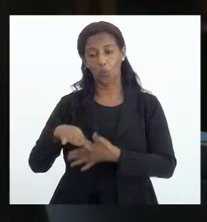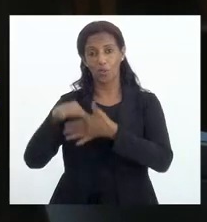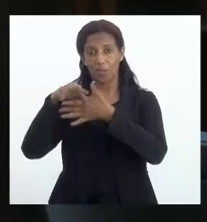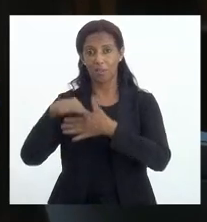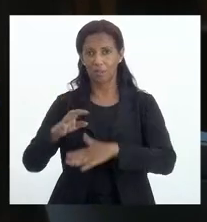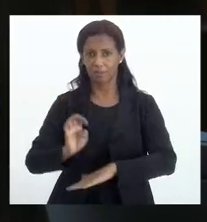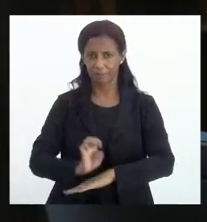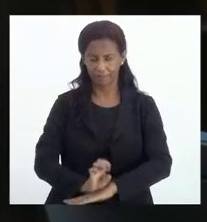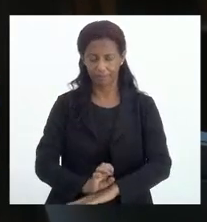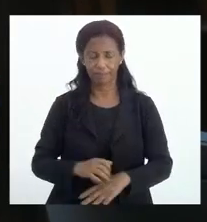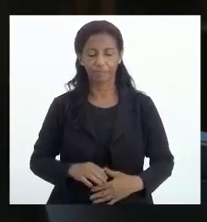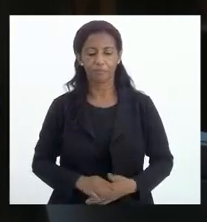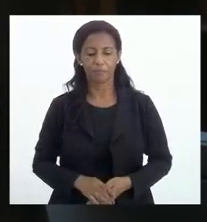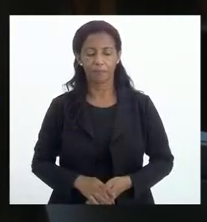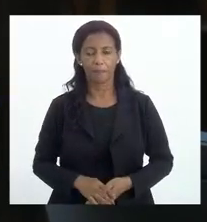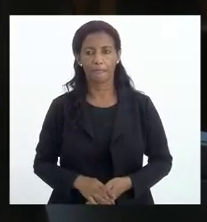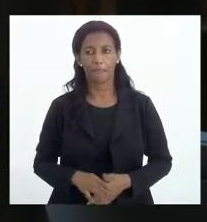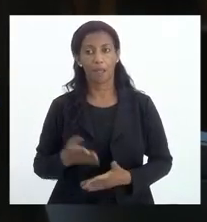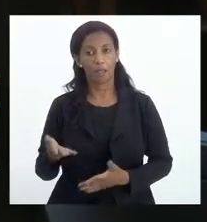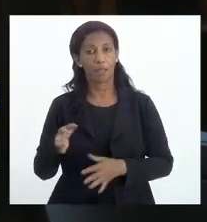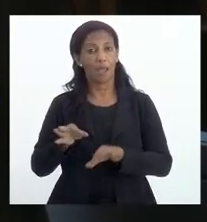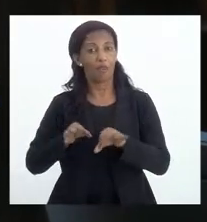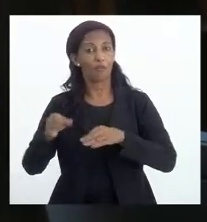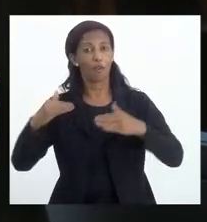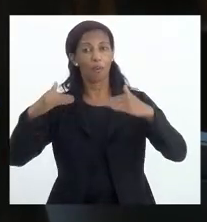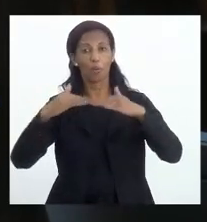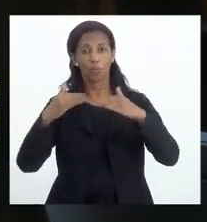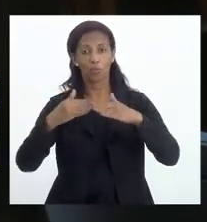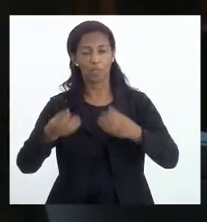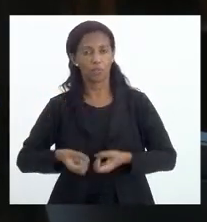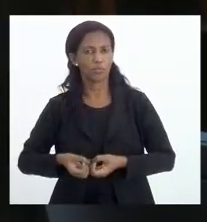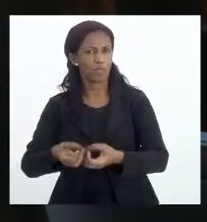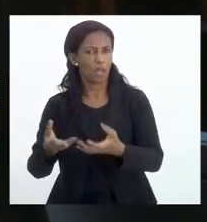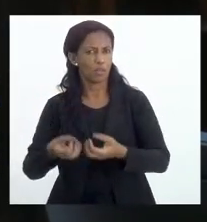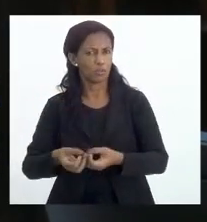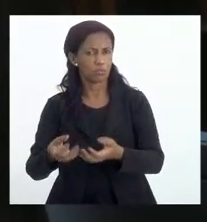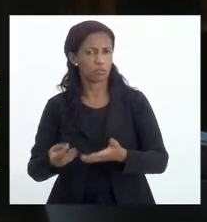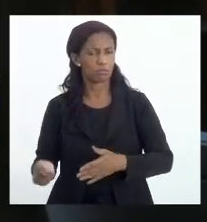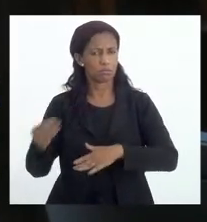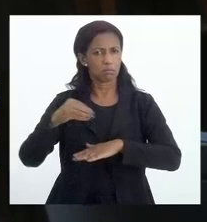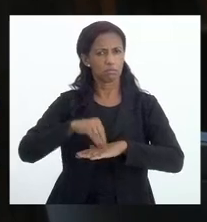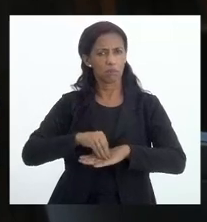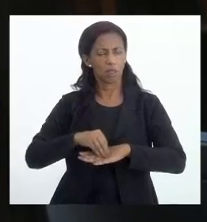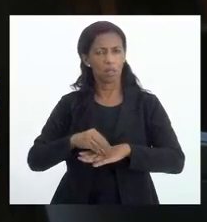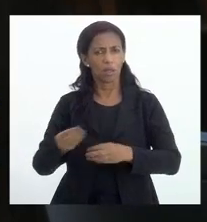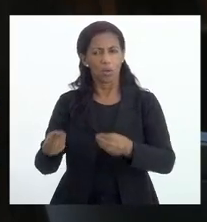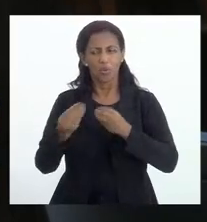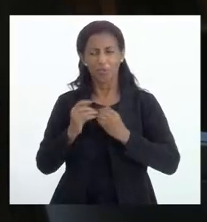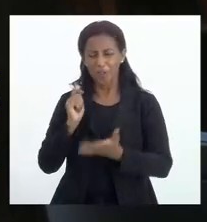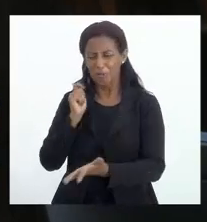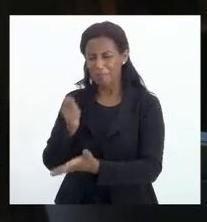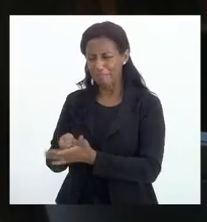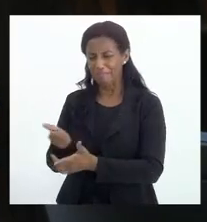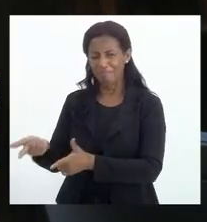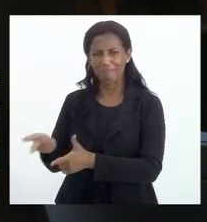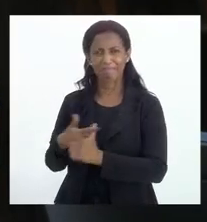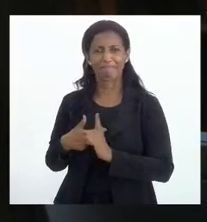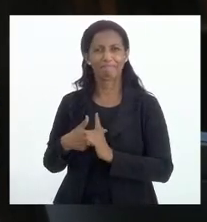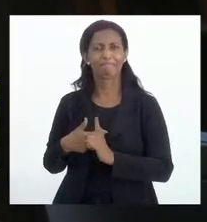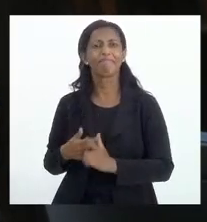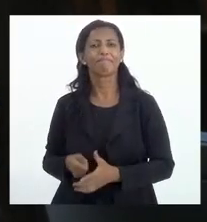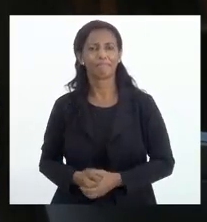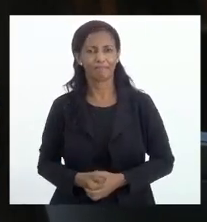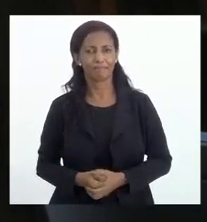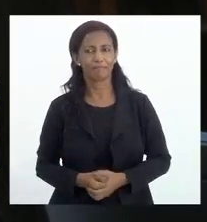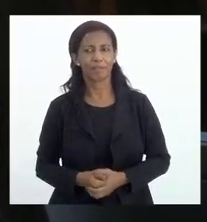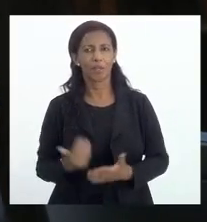Estado, é que a maneira como o teto de gastos está colocada nos faz pagar dívida.